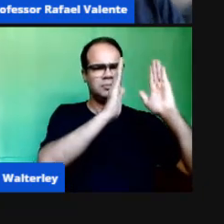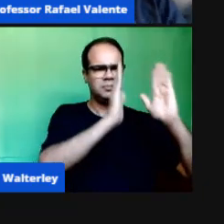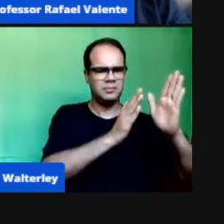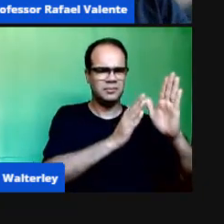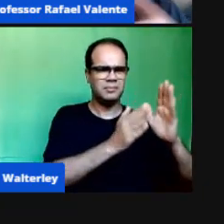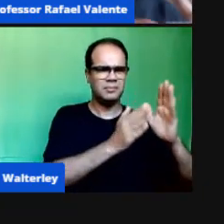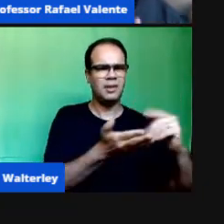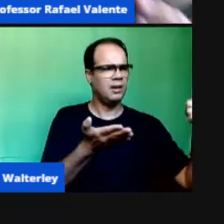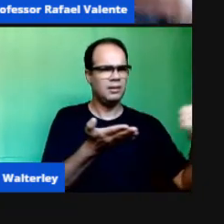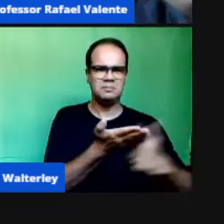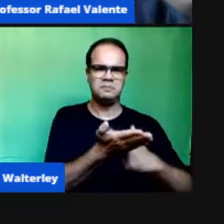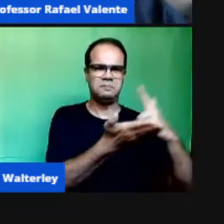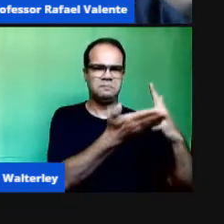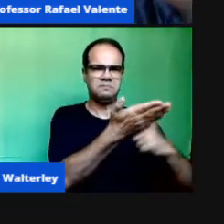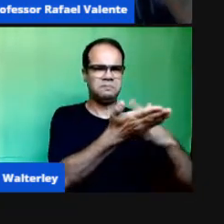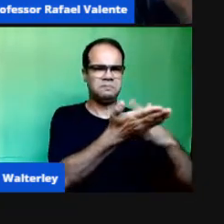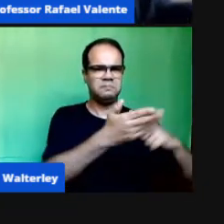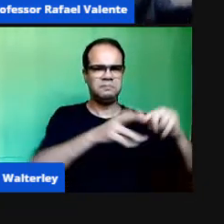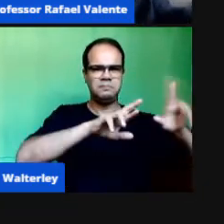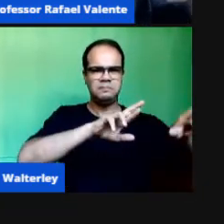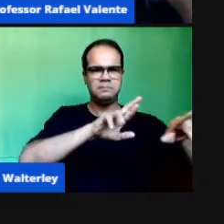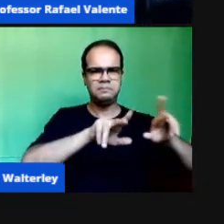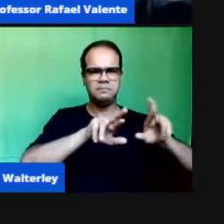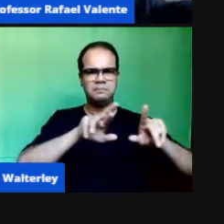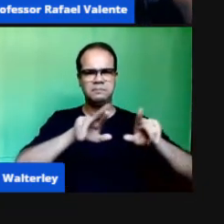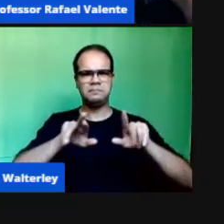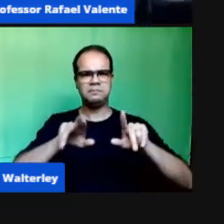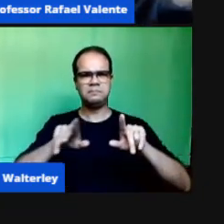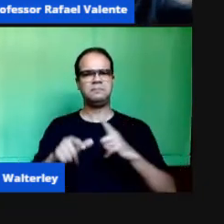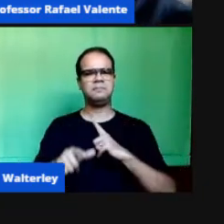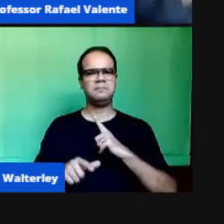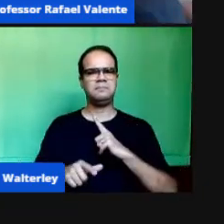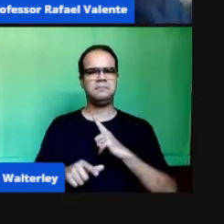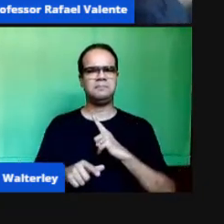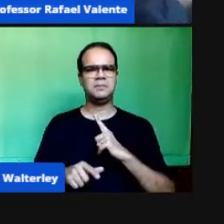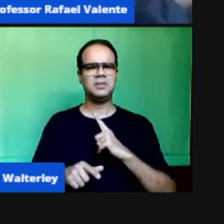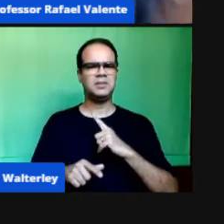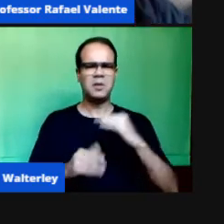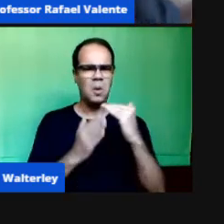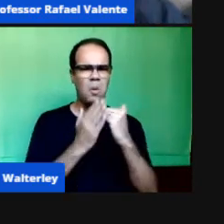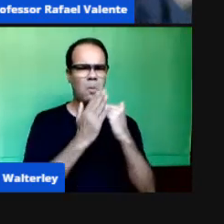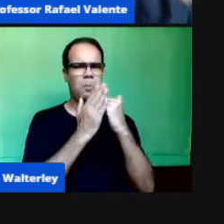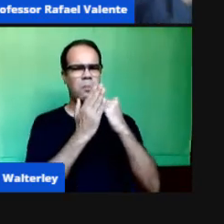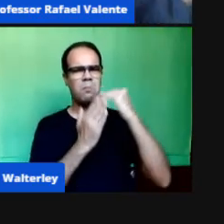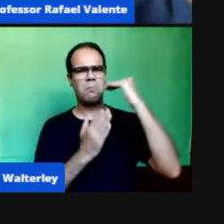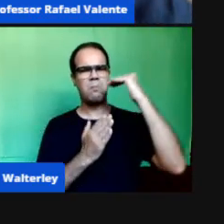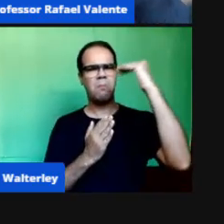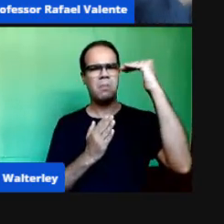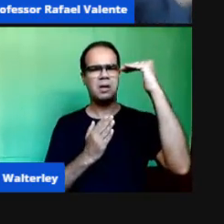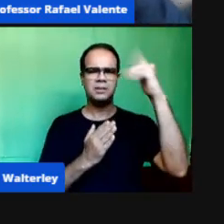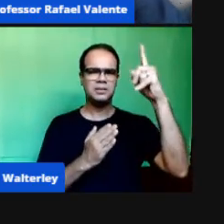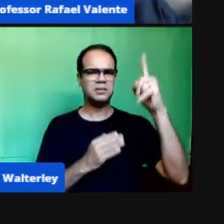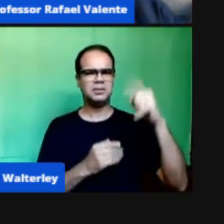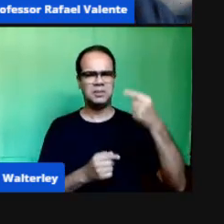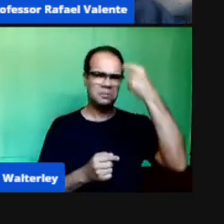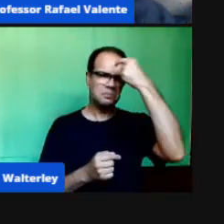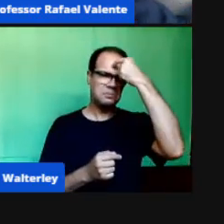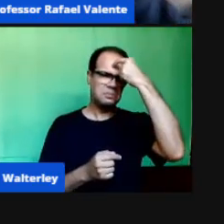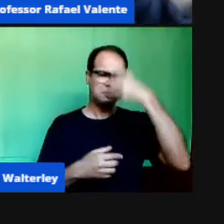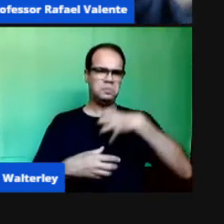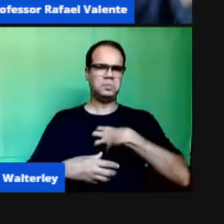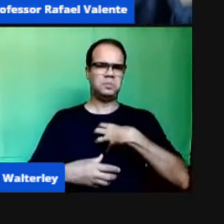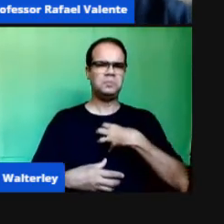dentro da área, então ele é, assim, o topo dentro da discussão da inteligência emocional. Ele é